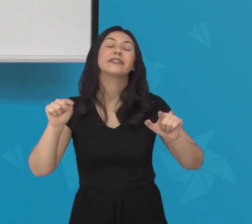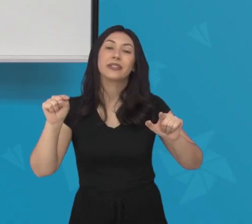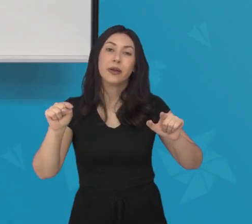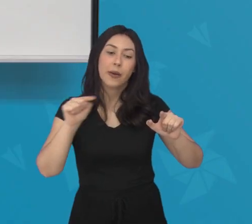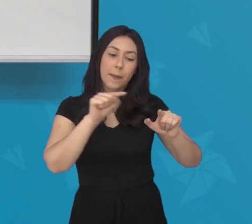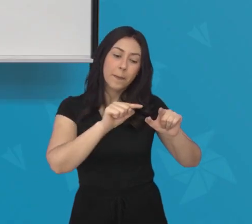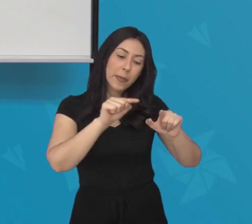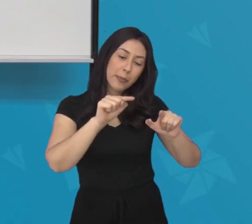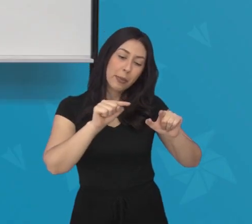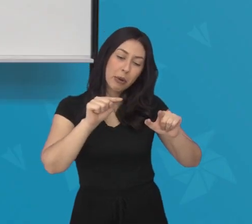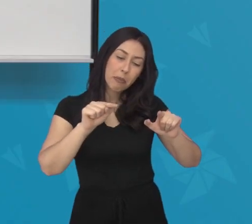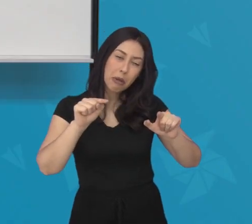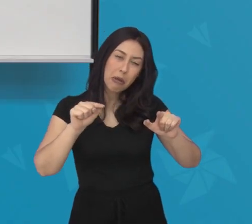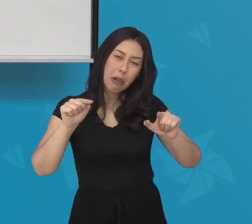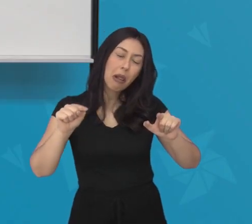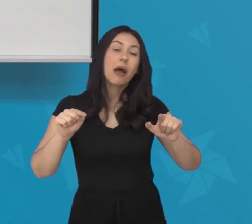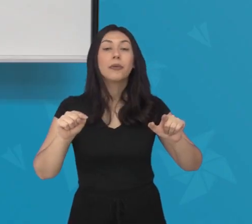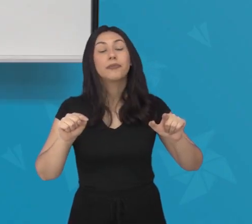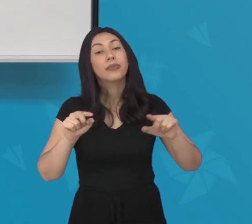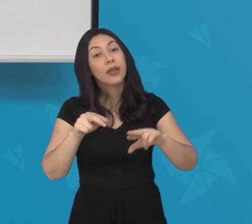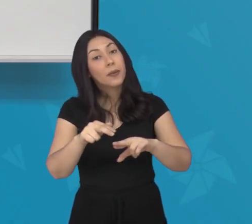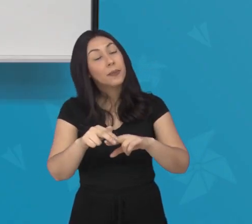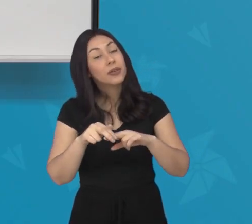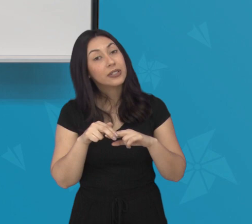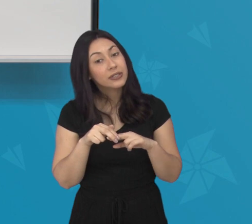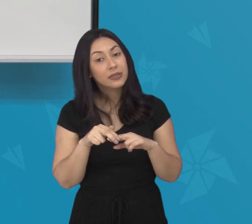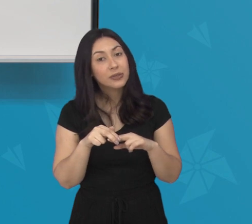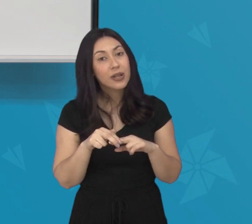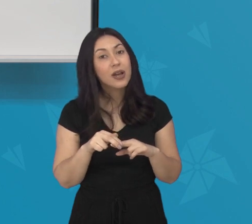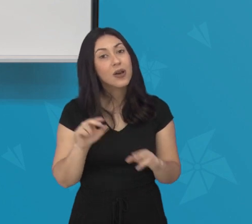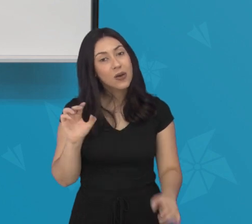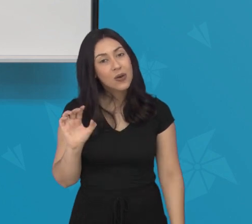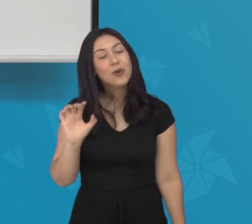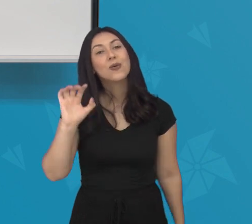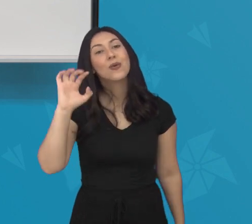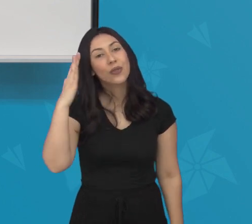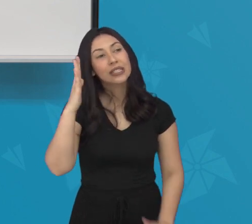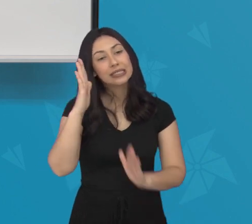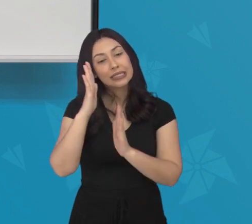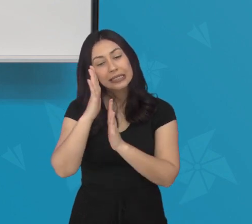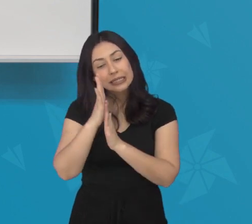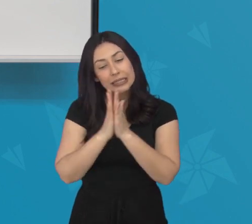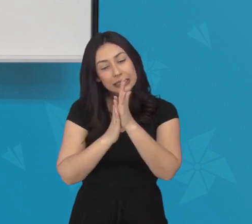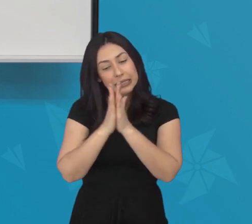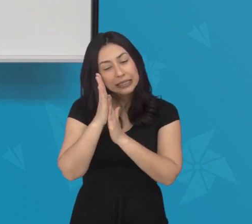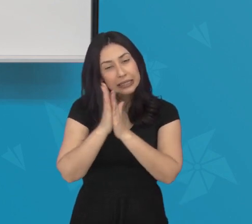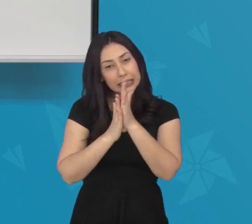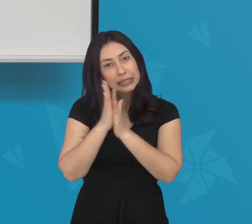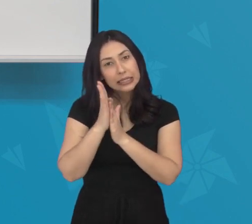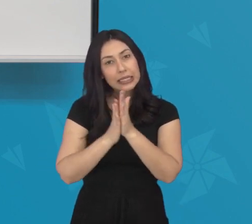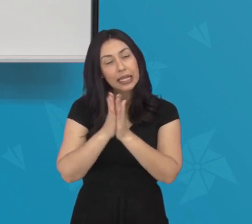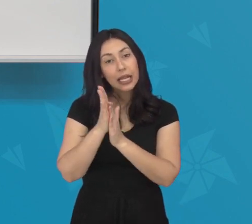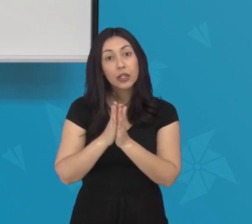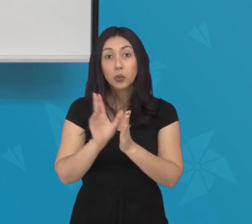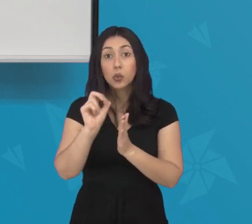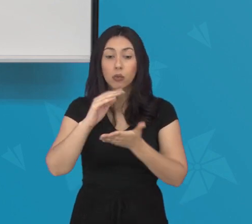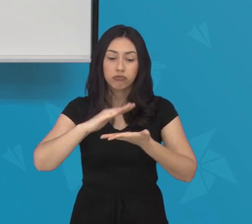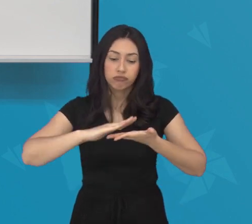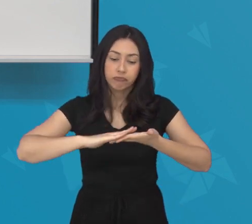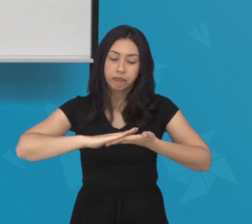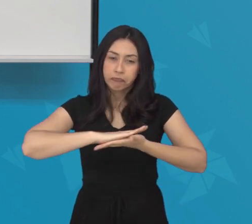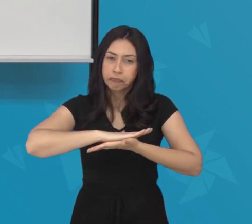ranhuras, com picos e vales. São esses picos e vales que causam o atrito entre as